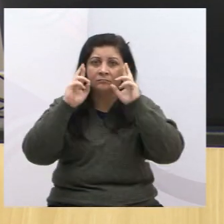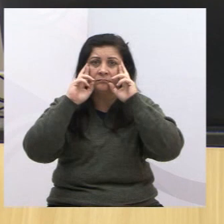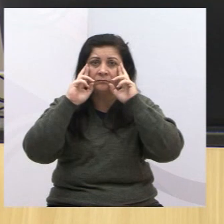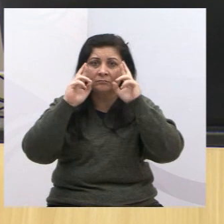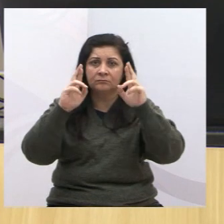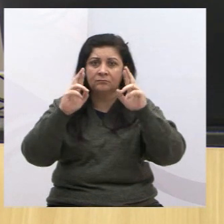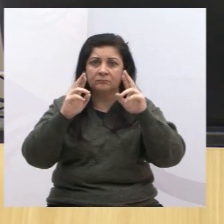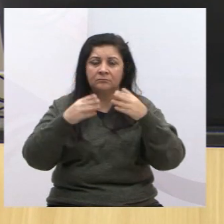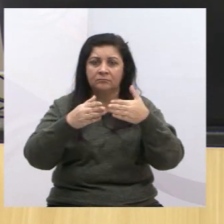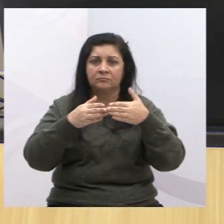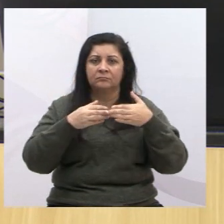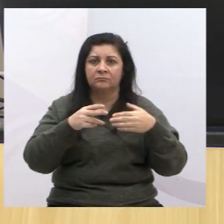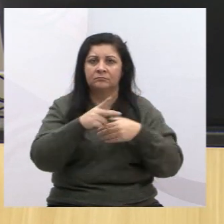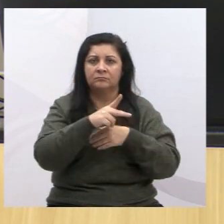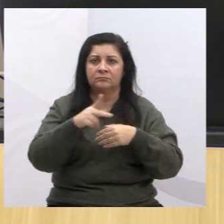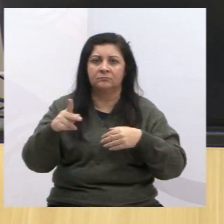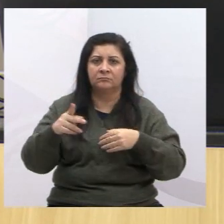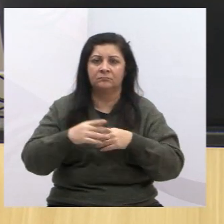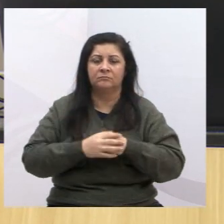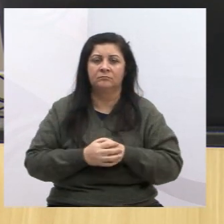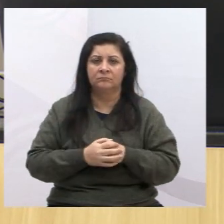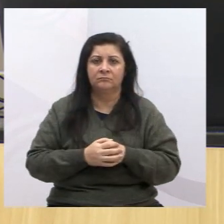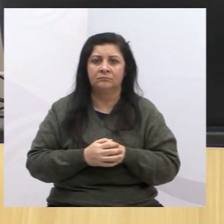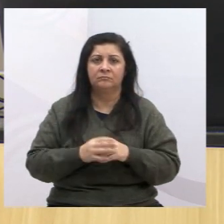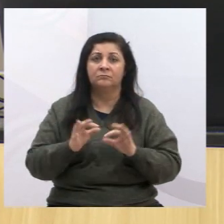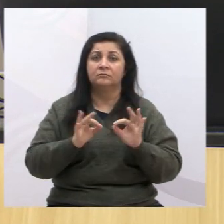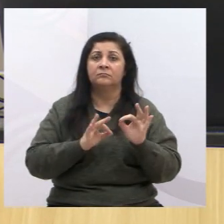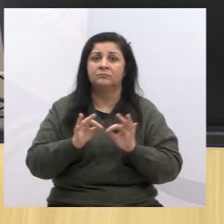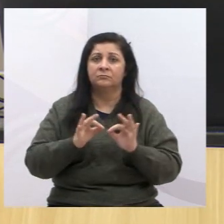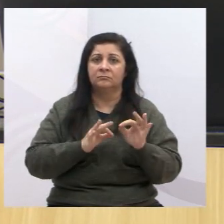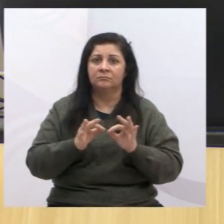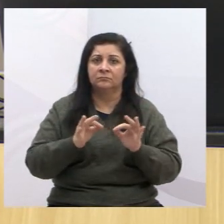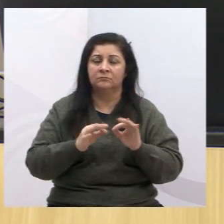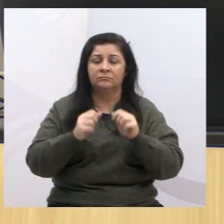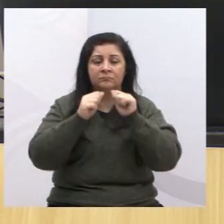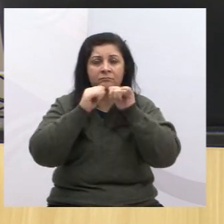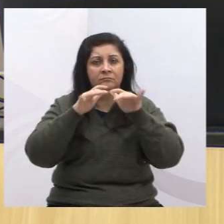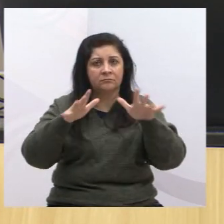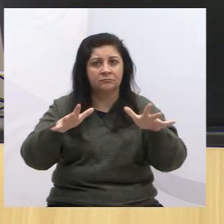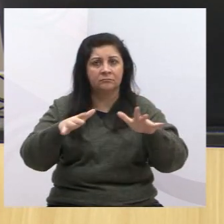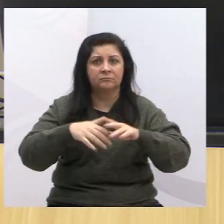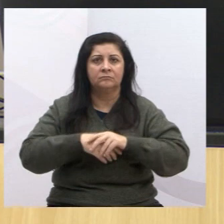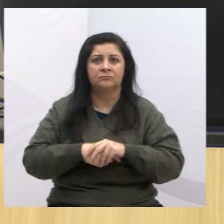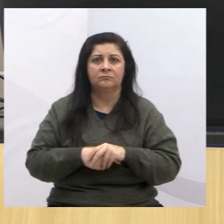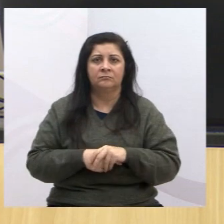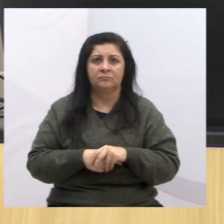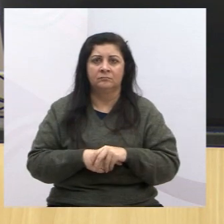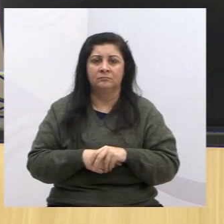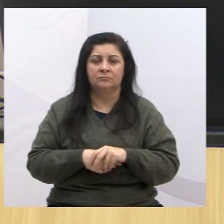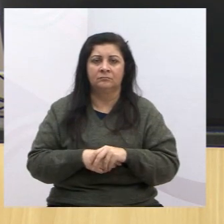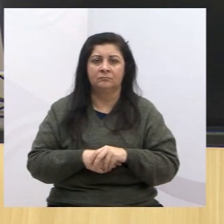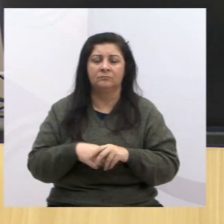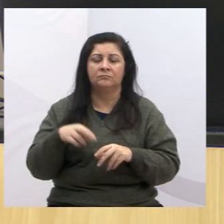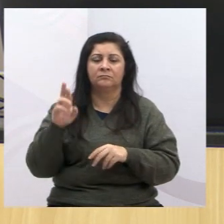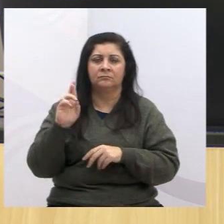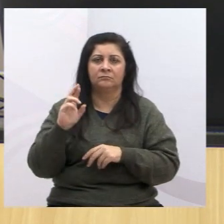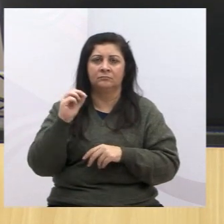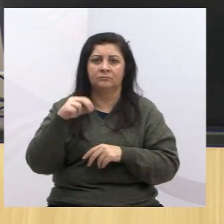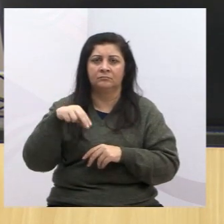respeitosamente, requeremos a presença dessa casa que seja adotada as providências habituais para a divulgação da presente manifestação. Vereador